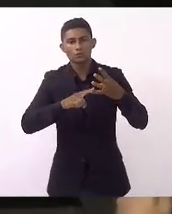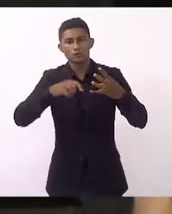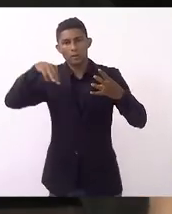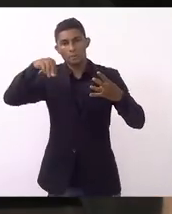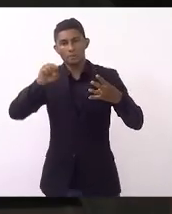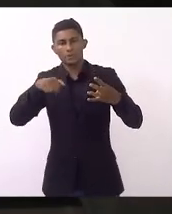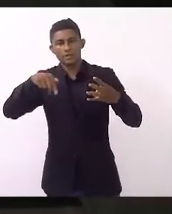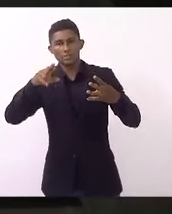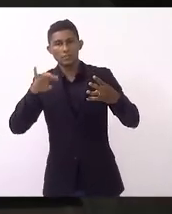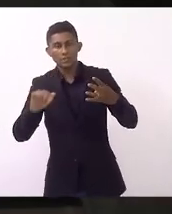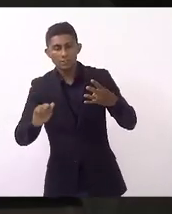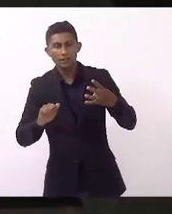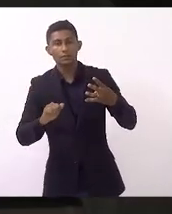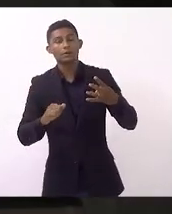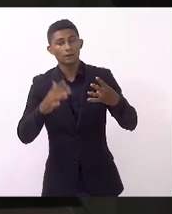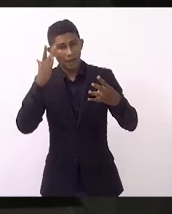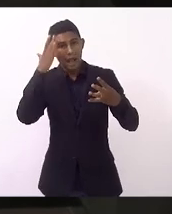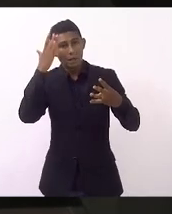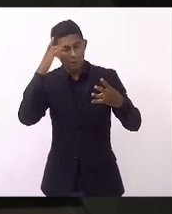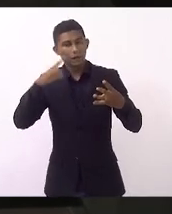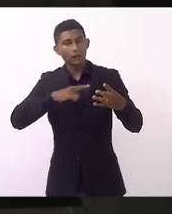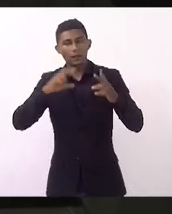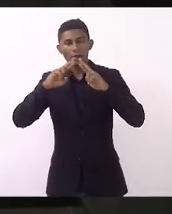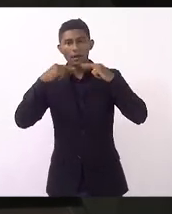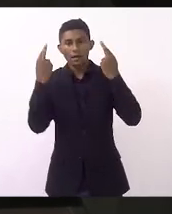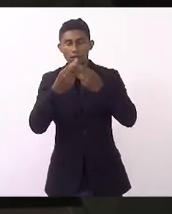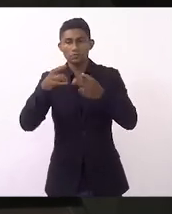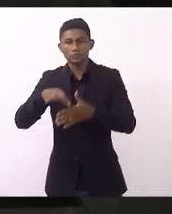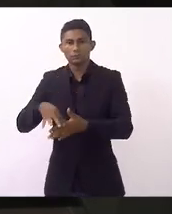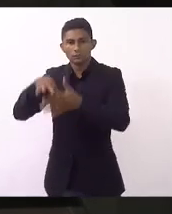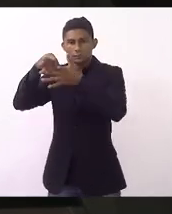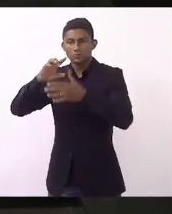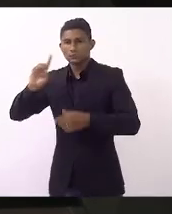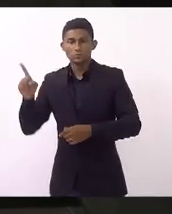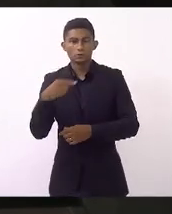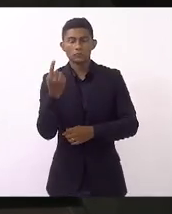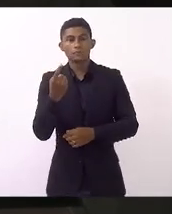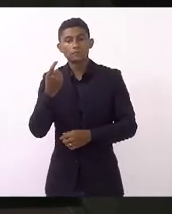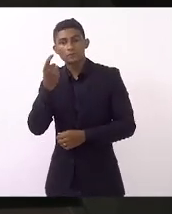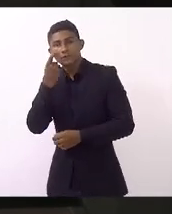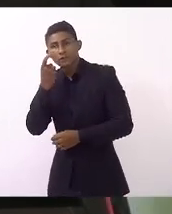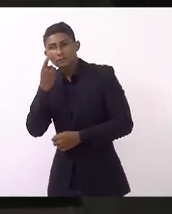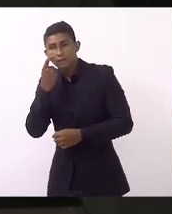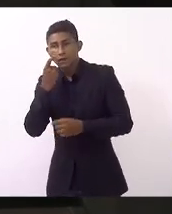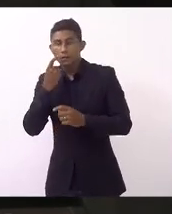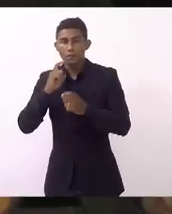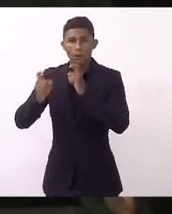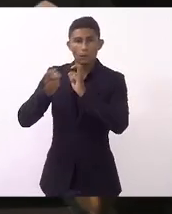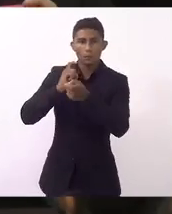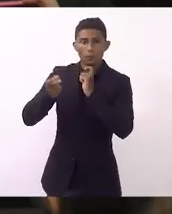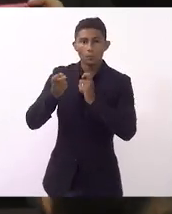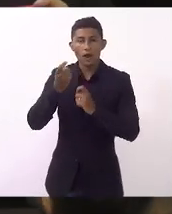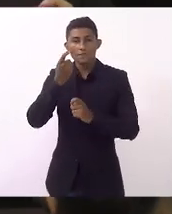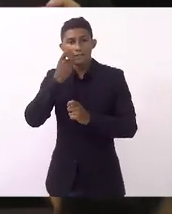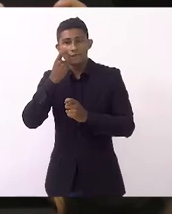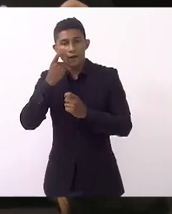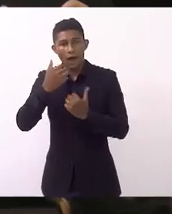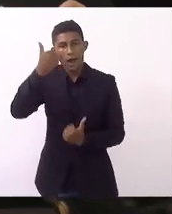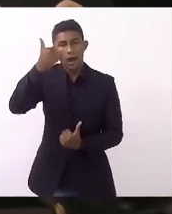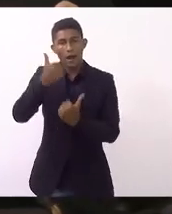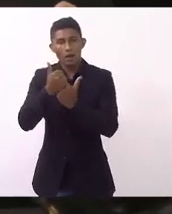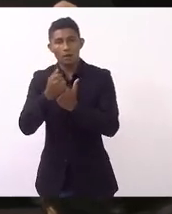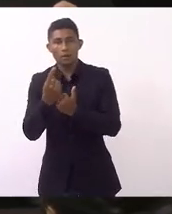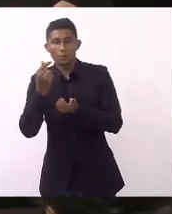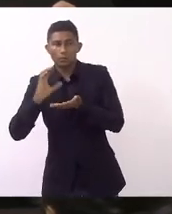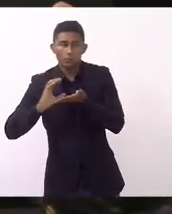sobretudo esses. Amanhã teremos um colégio de líderes. Vamos, certamente, adotar uma posição de auxílio, de assistência emergencial. O